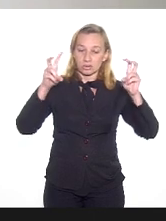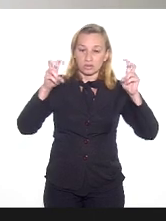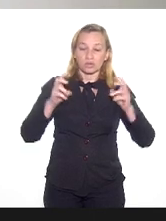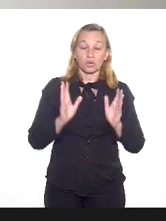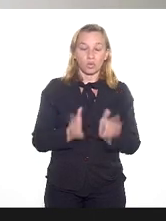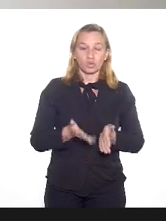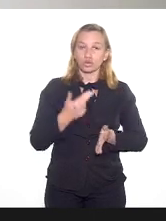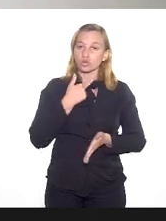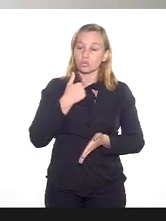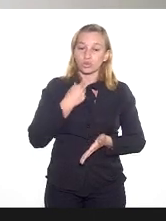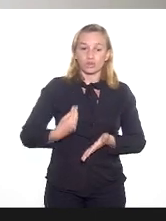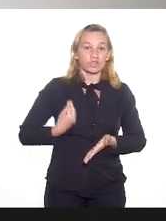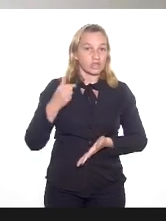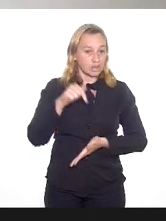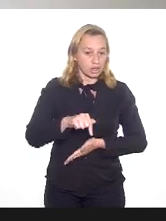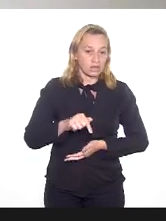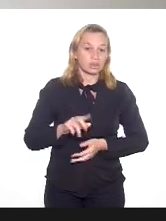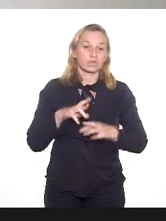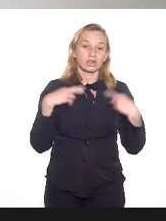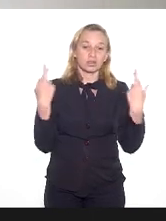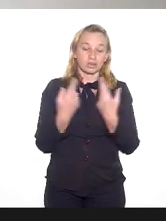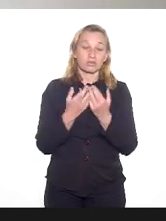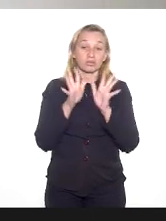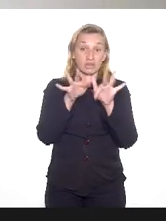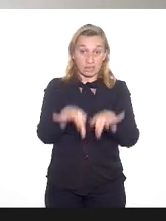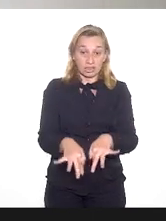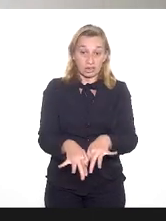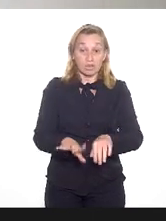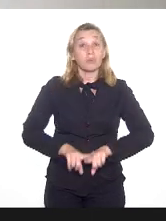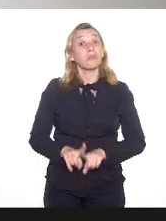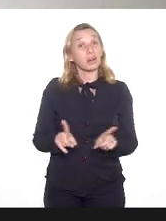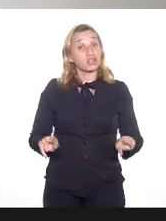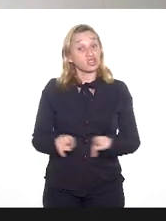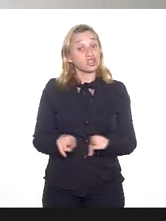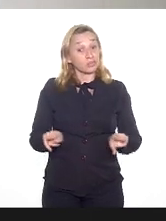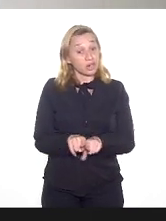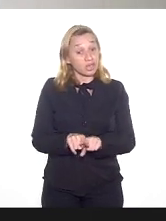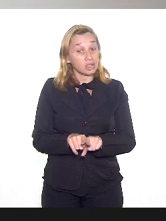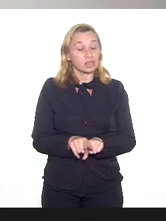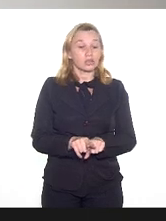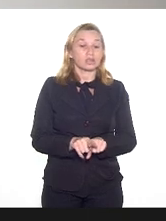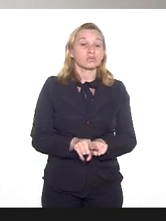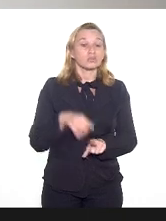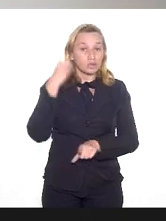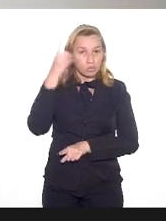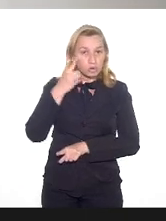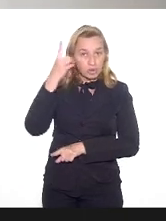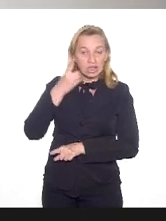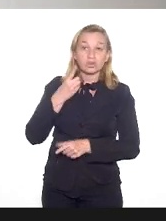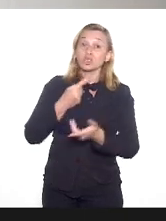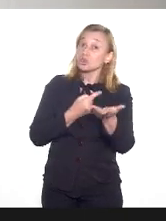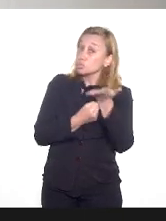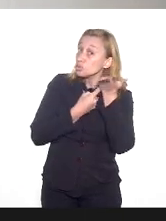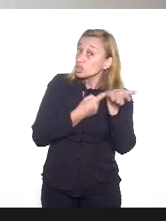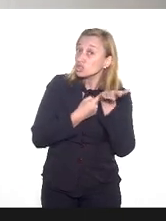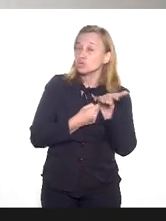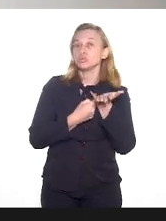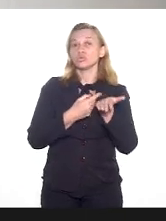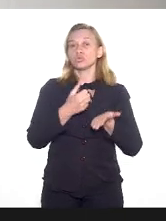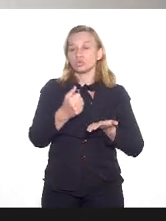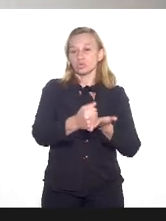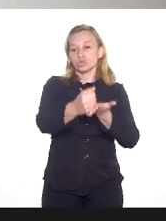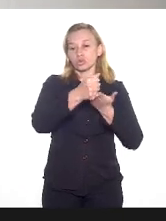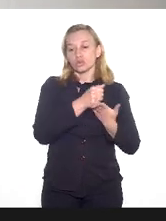Hoje não pôde estar aqui conosco nessa reunião de encerramento, mas também foi um deputado que contribuiu ao longo